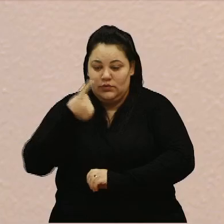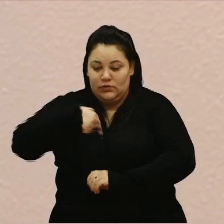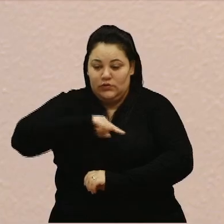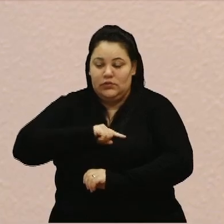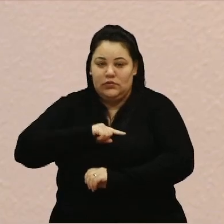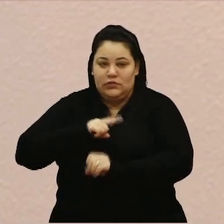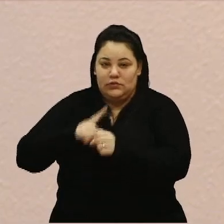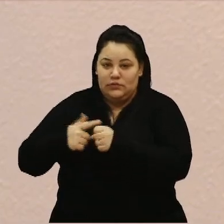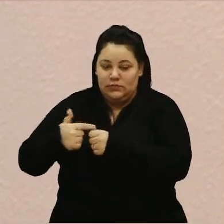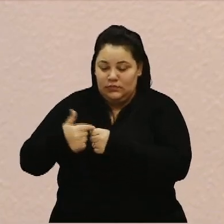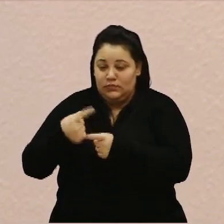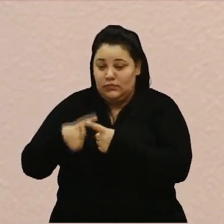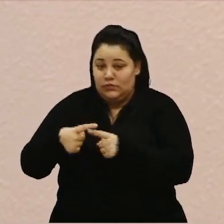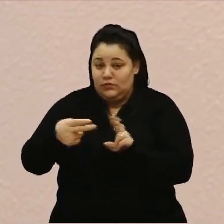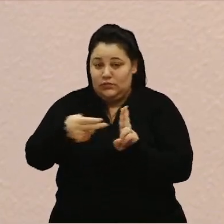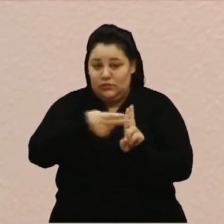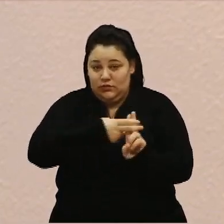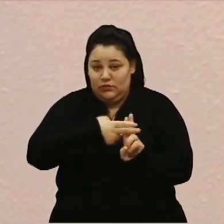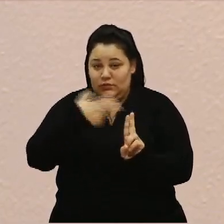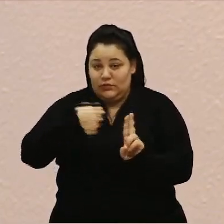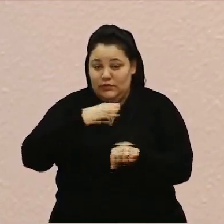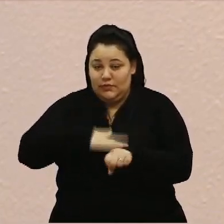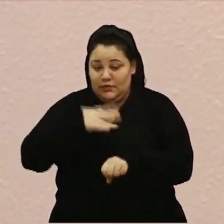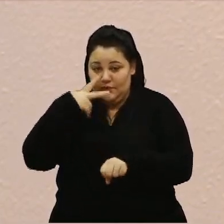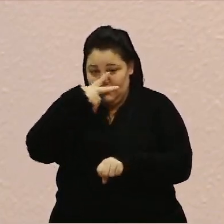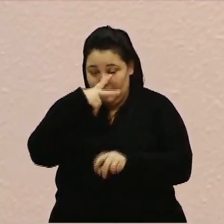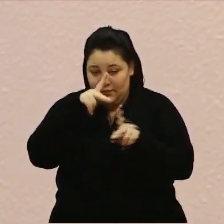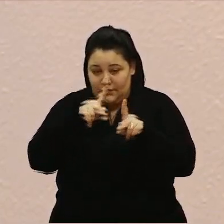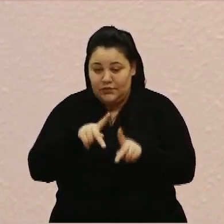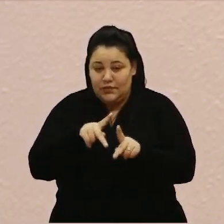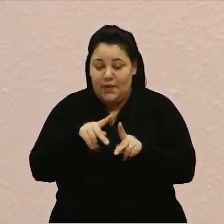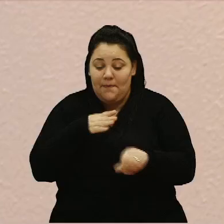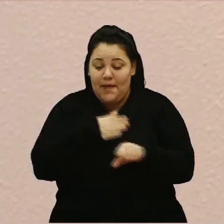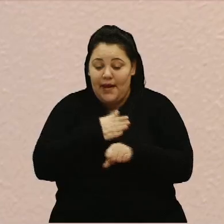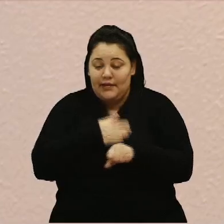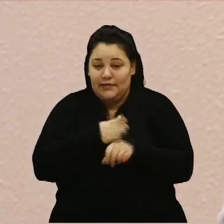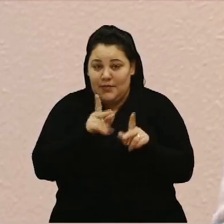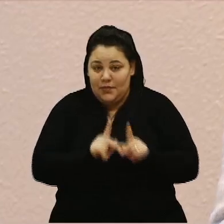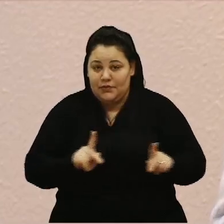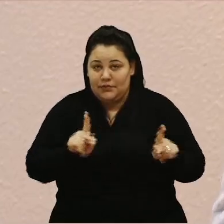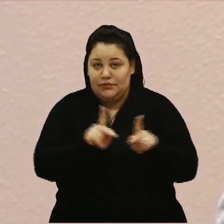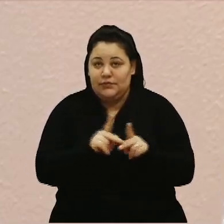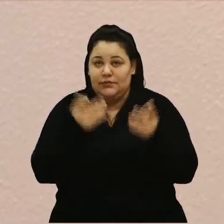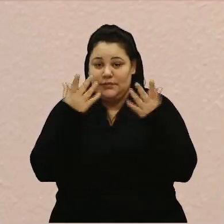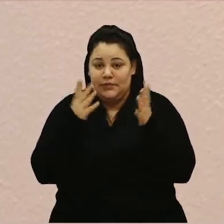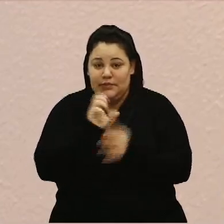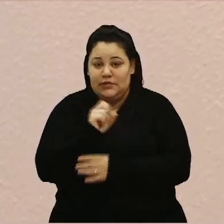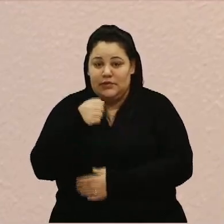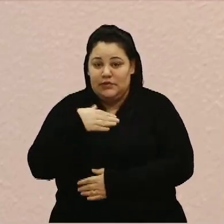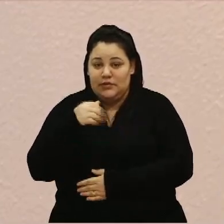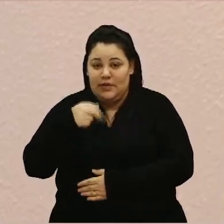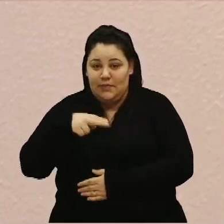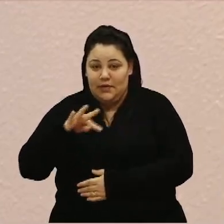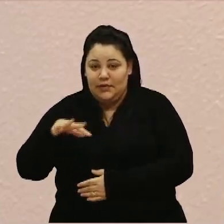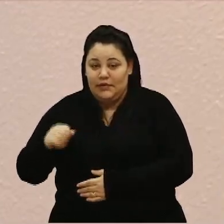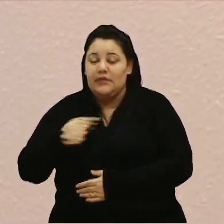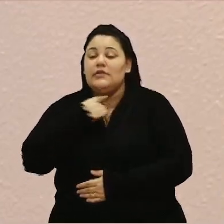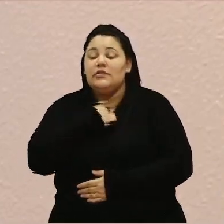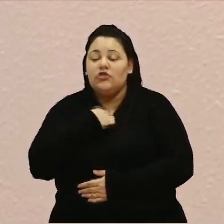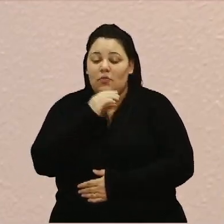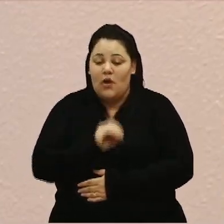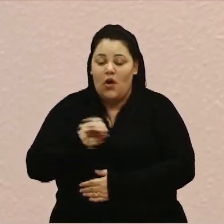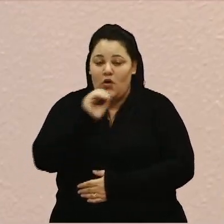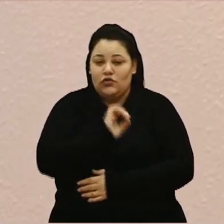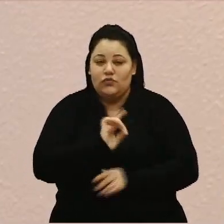Sistema Único de Saúde vai ser forte quando as pessoas, de fato, participarem da construção dele. Parabenizar a Samanta e desejar uma ótima